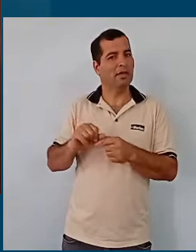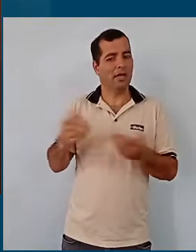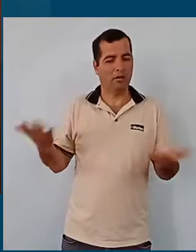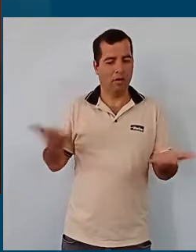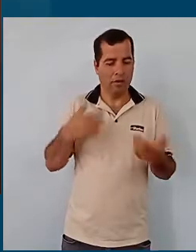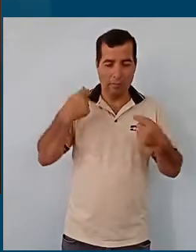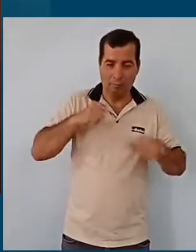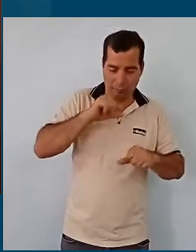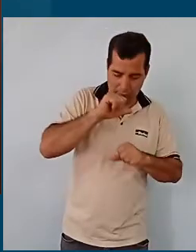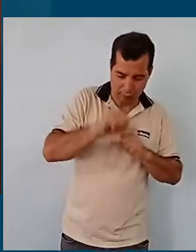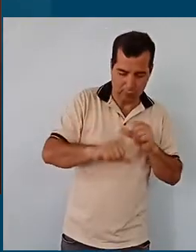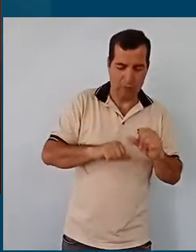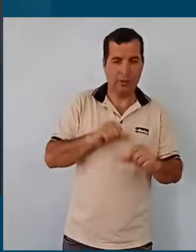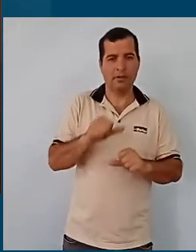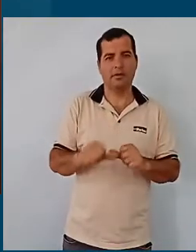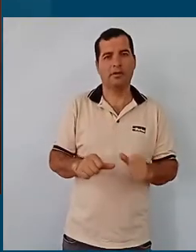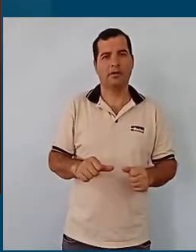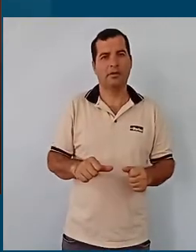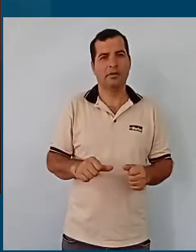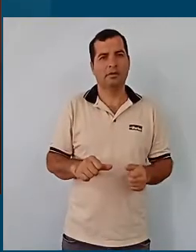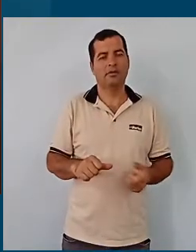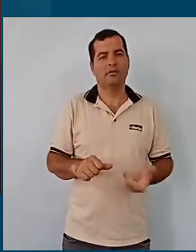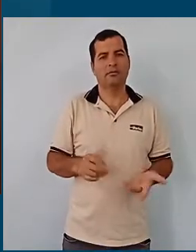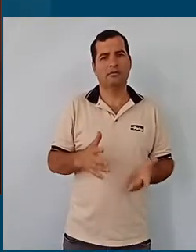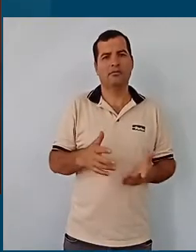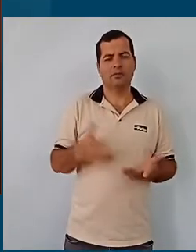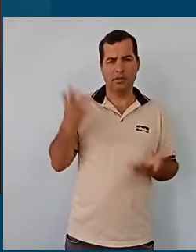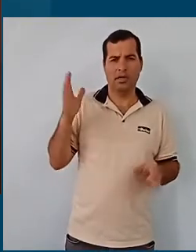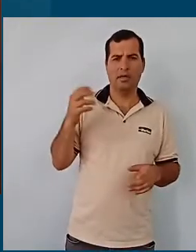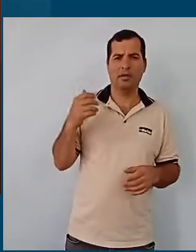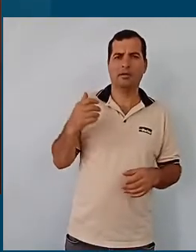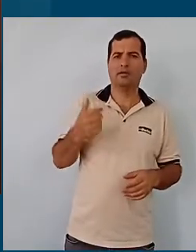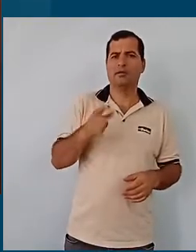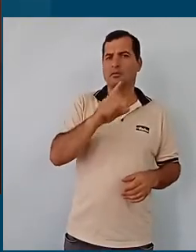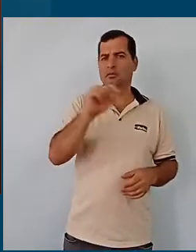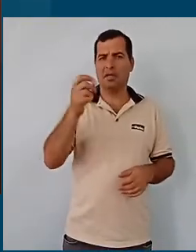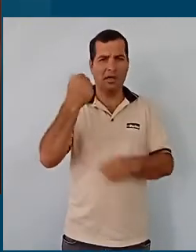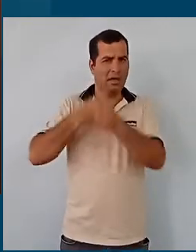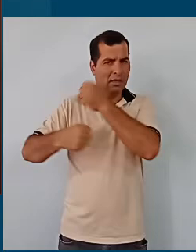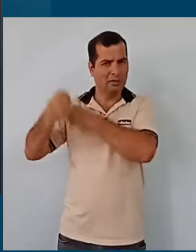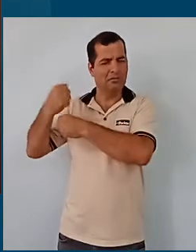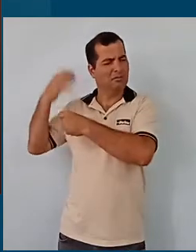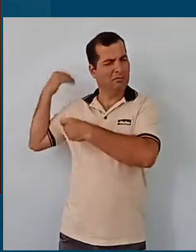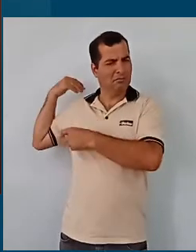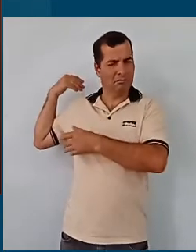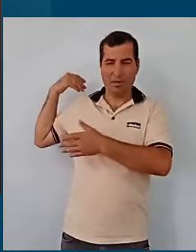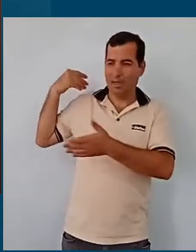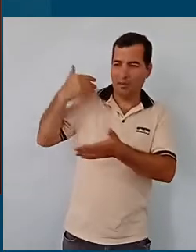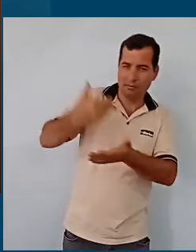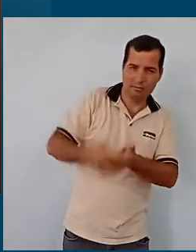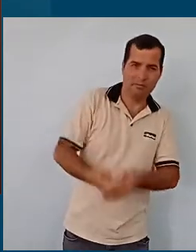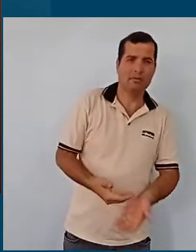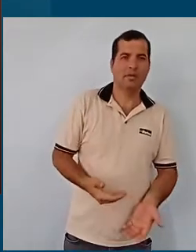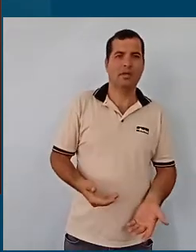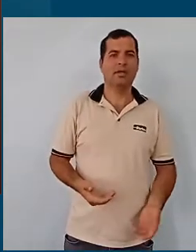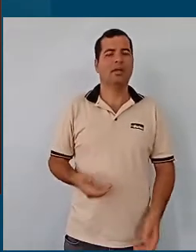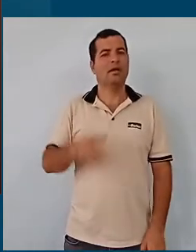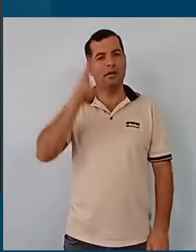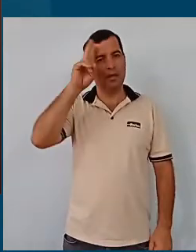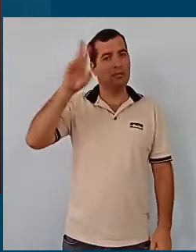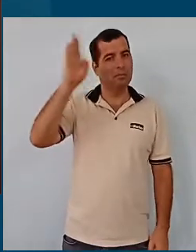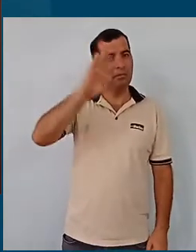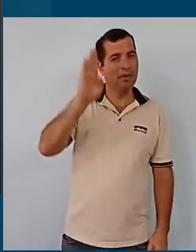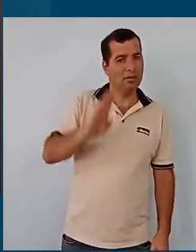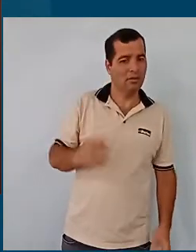veio fazendo na educação nos últimos séculos pelo mundo afora e no Brasil desde que a gente fundou as primeiras